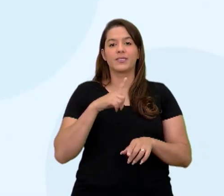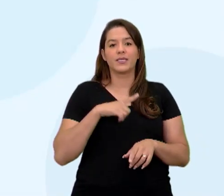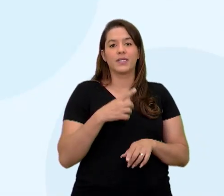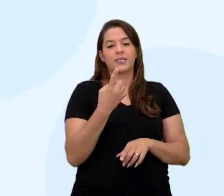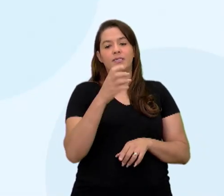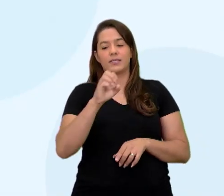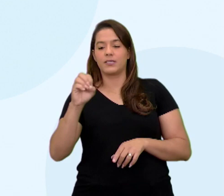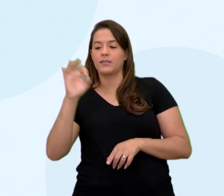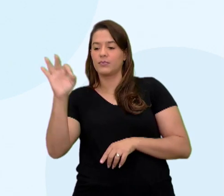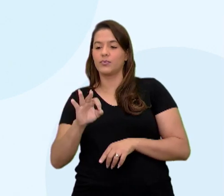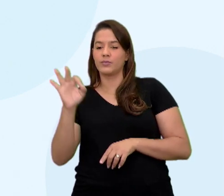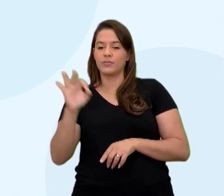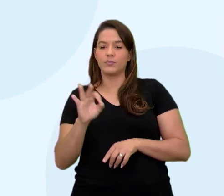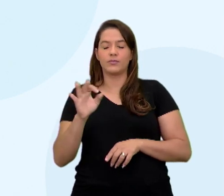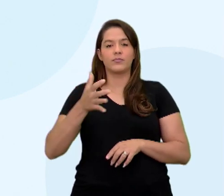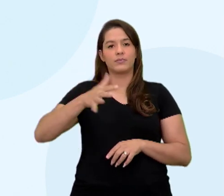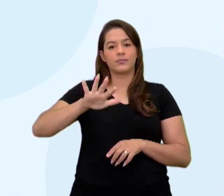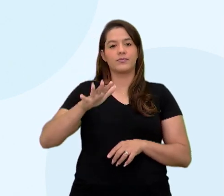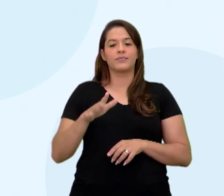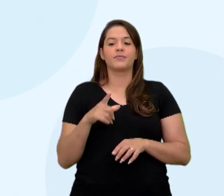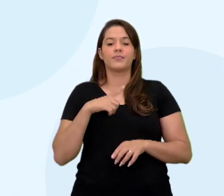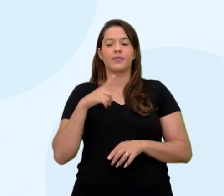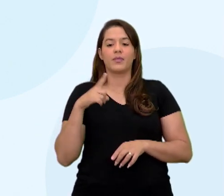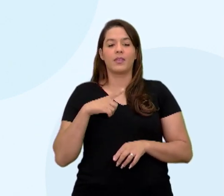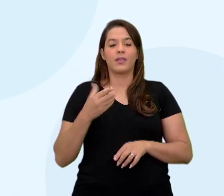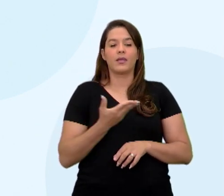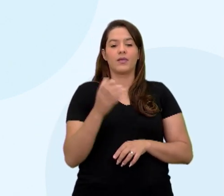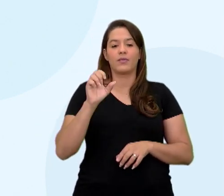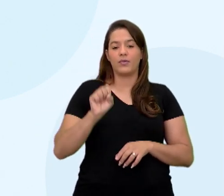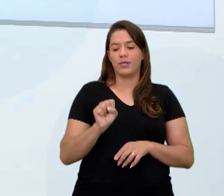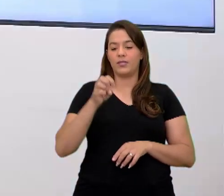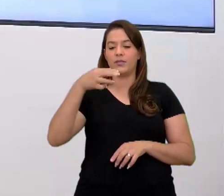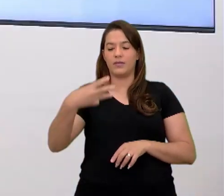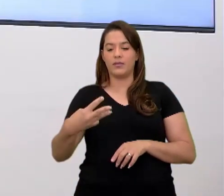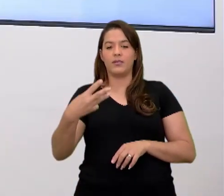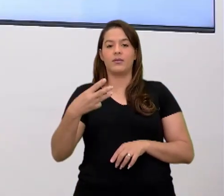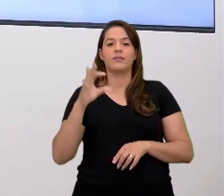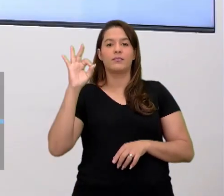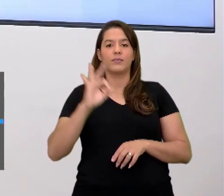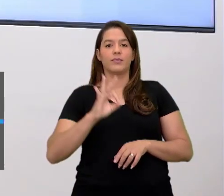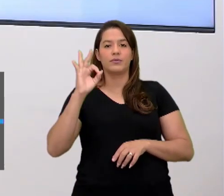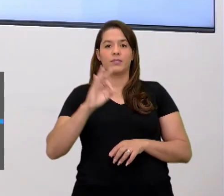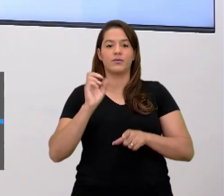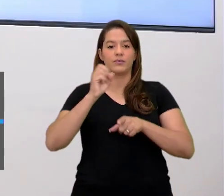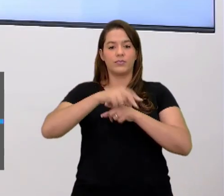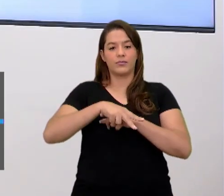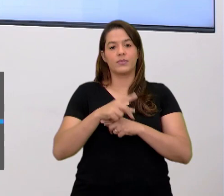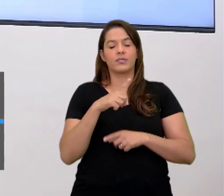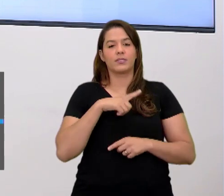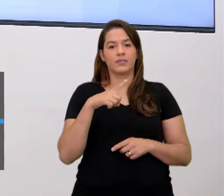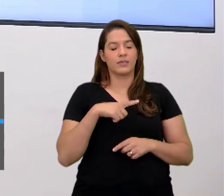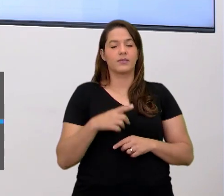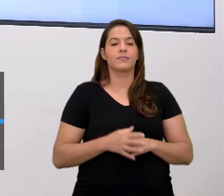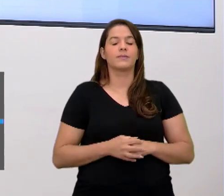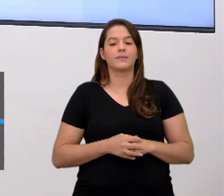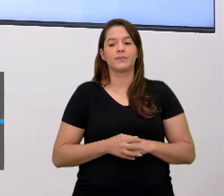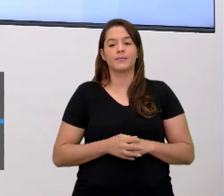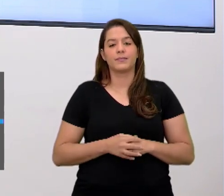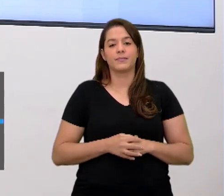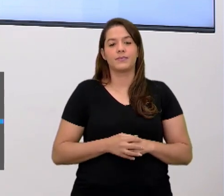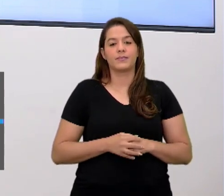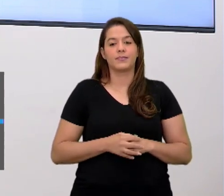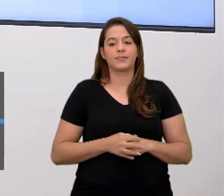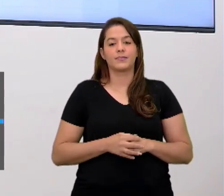como a gente já mostrou para vocês, tá? Estamos aí na casa dos 83% de ocupação, né? A taxa de ocupação lá na